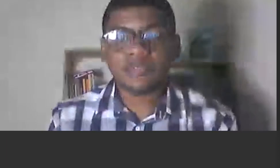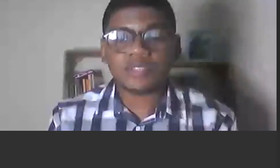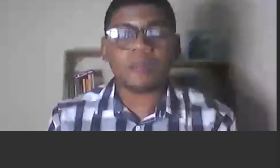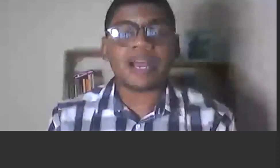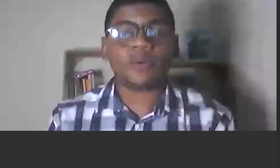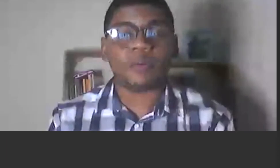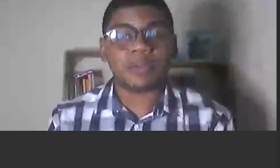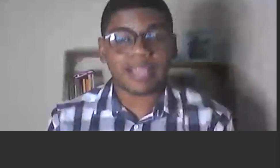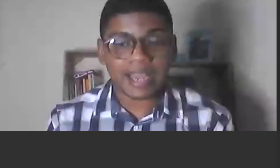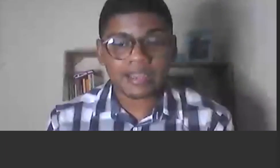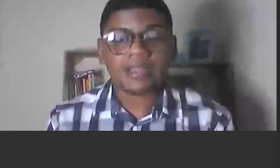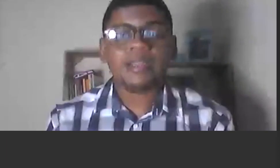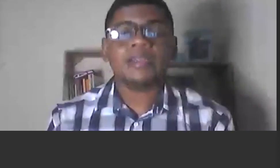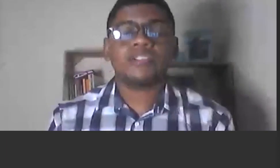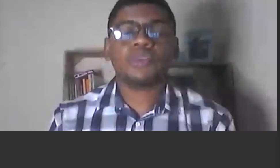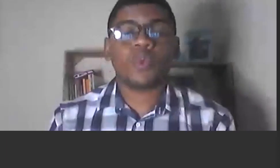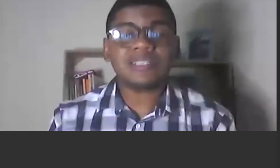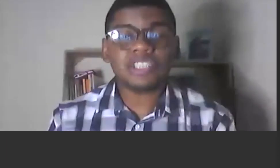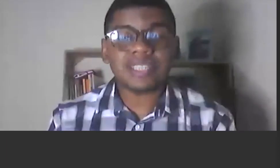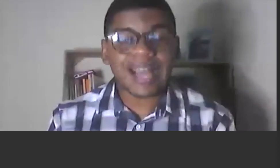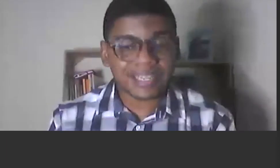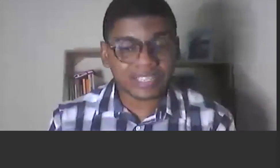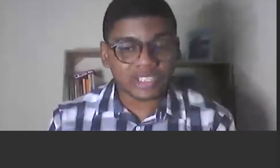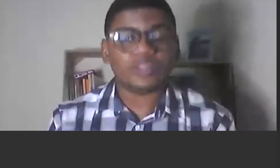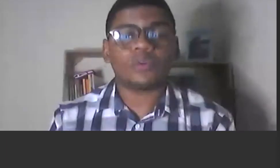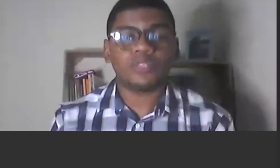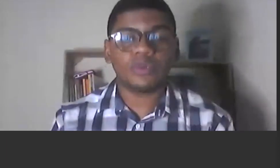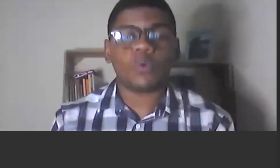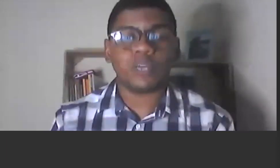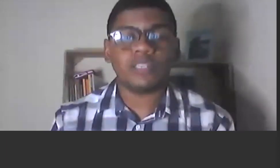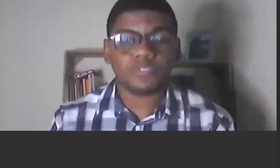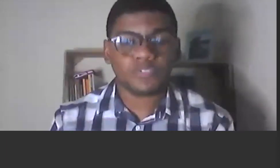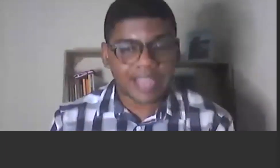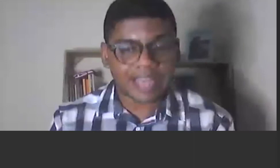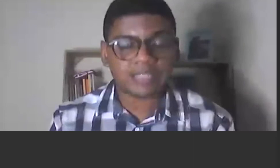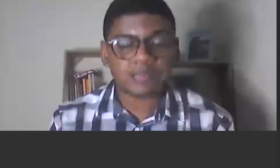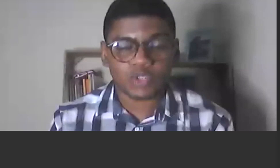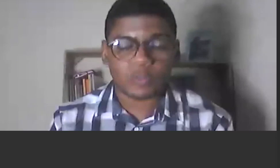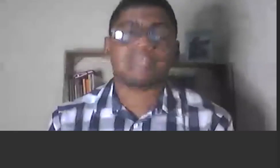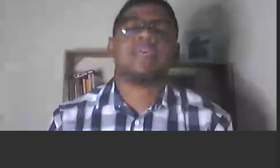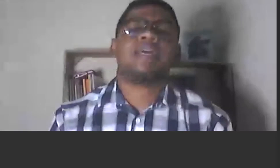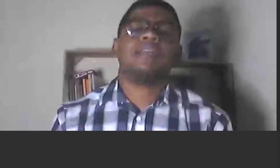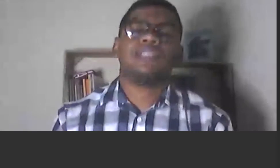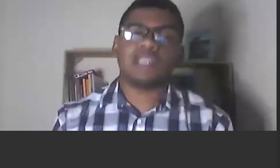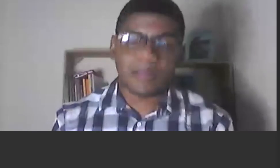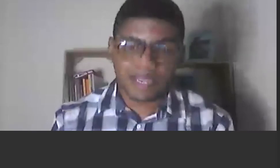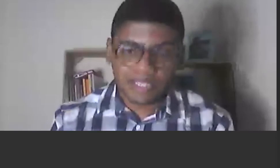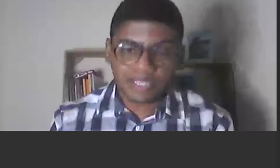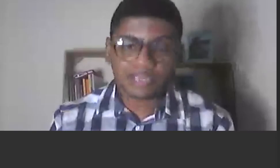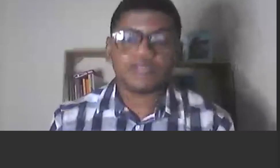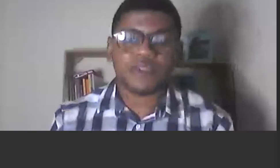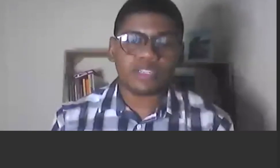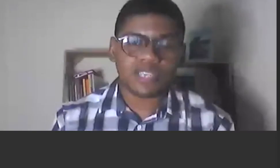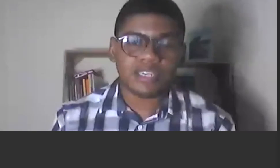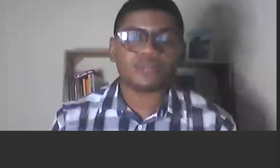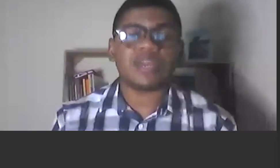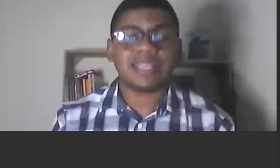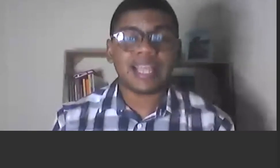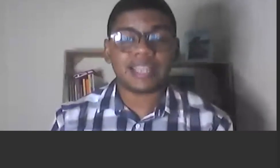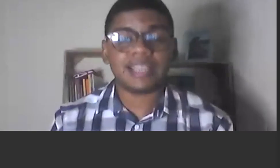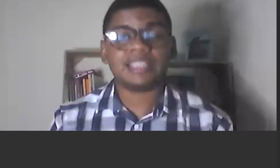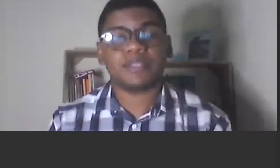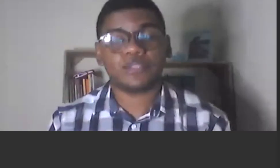Esse seria um sinal para acompanhar de quantidade, quando eu consigo quantificar as pessoas. Geralmente, volto a